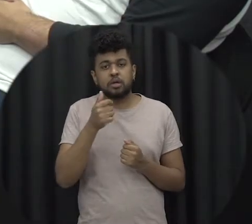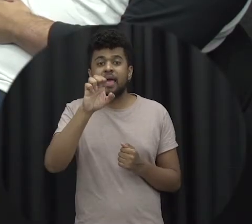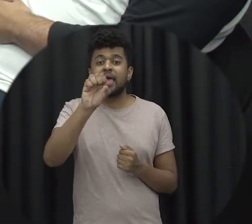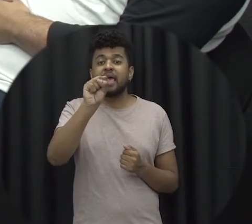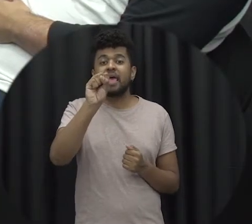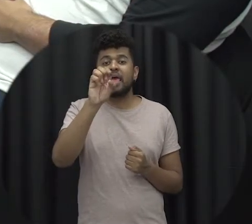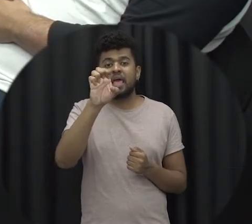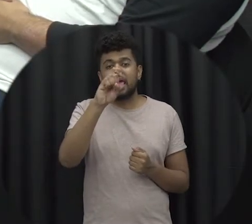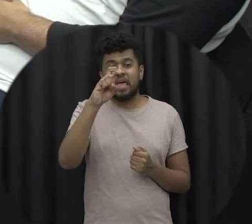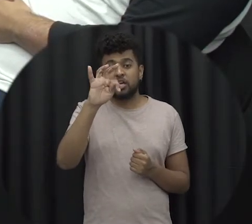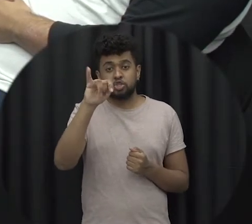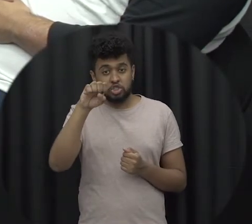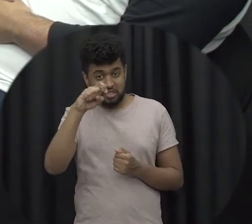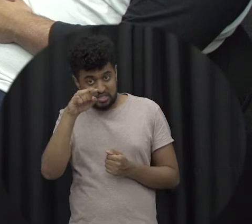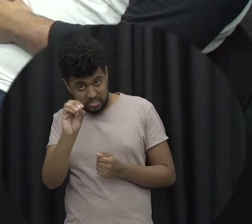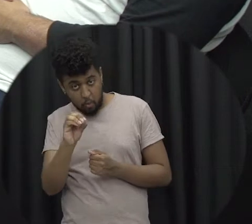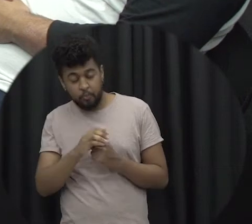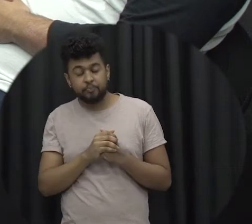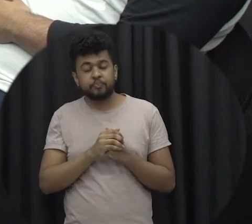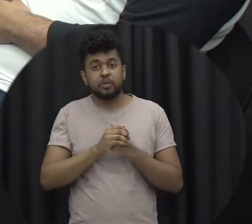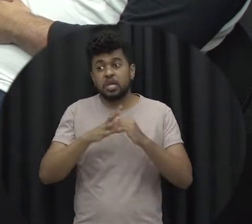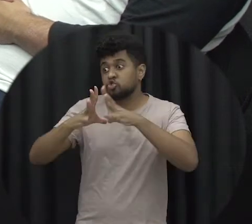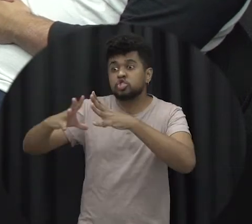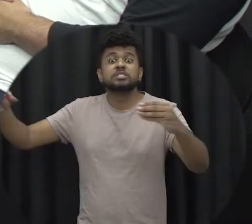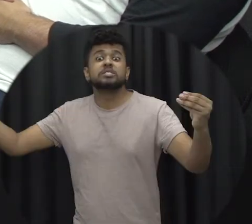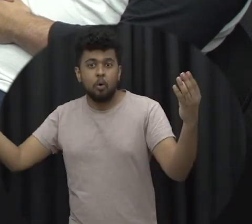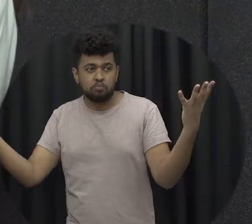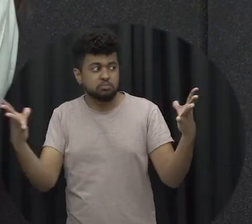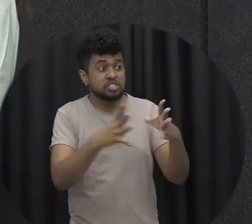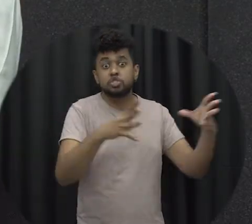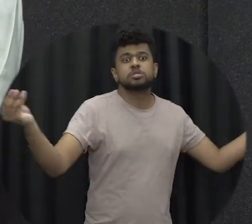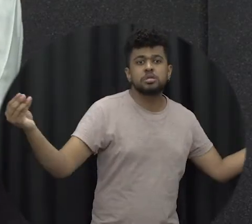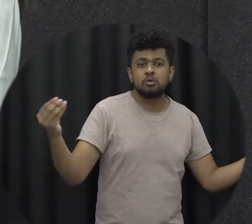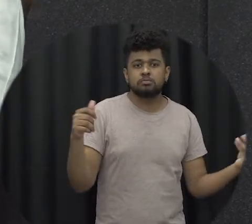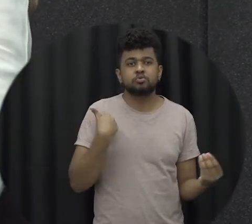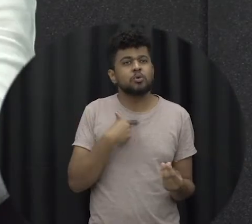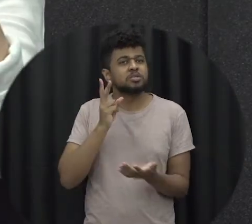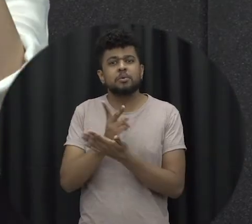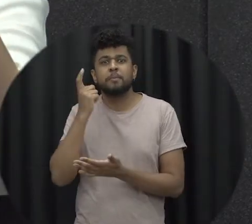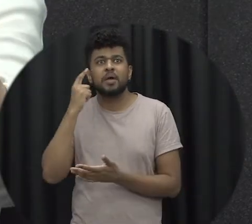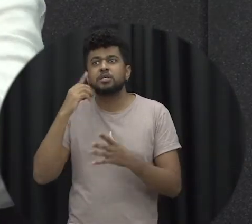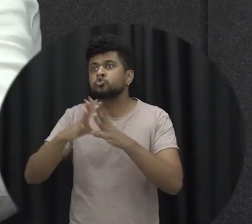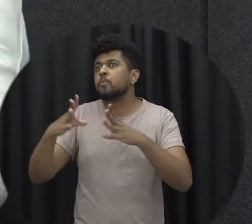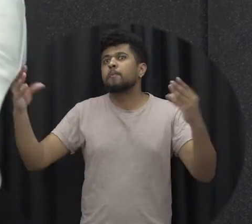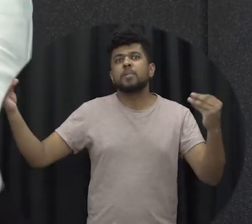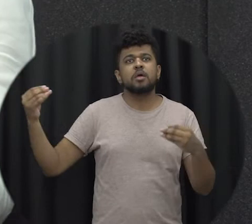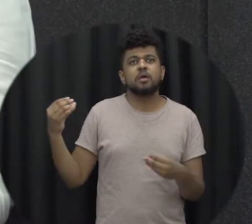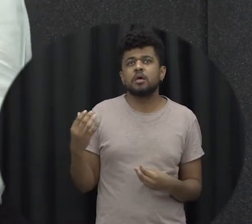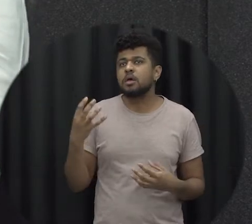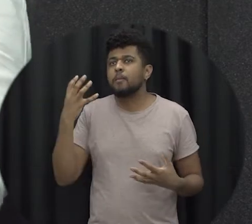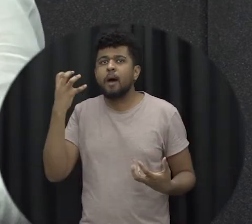extinção microbiológica, assim. Quando a gente fala em extinção, a gente sempre lembra do macaco, né?